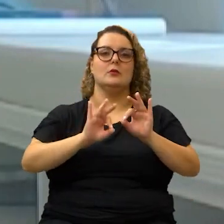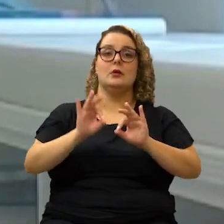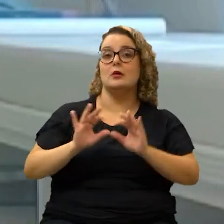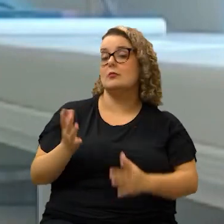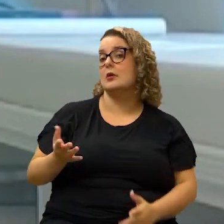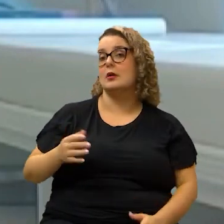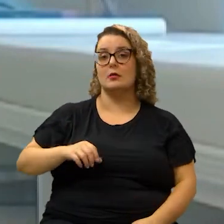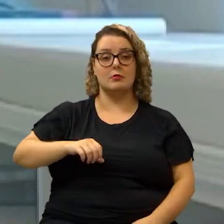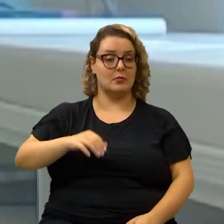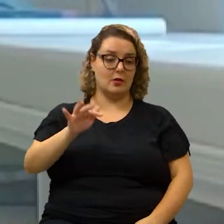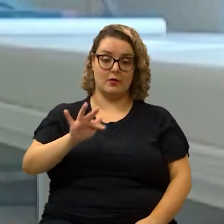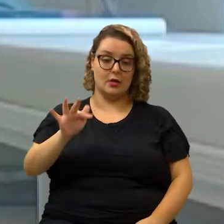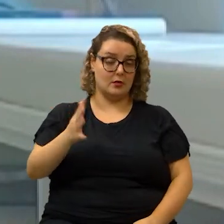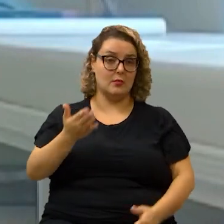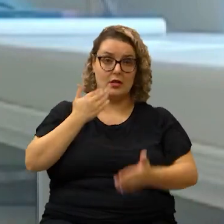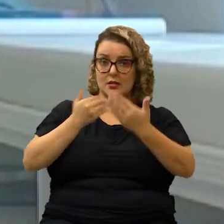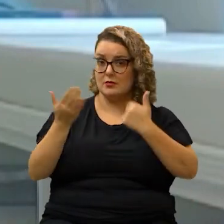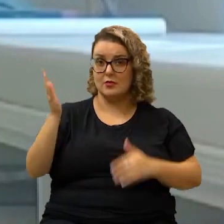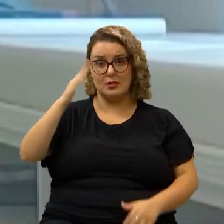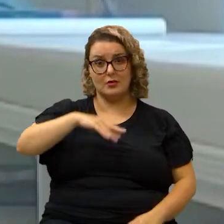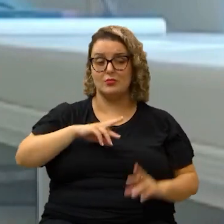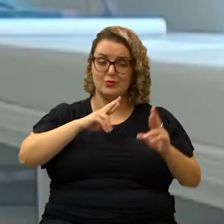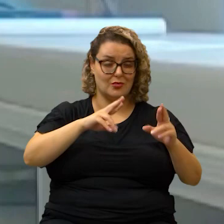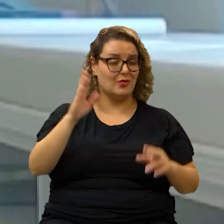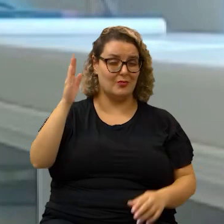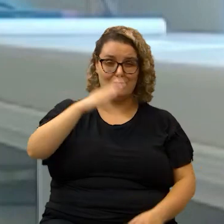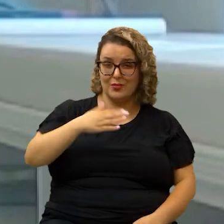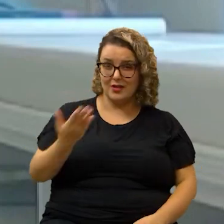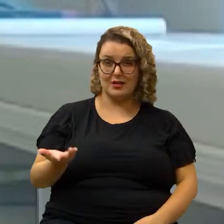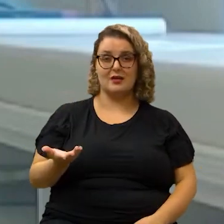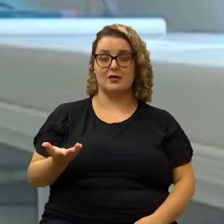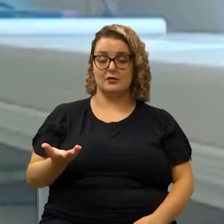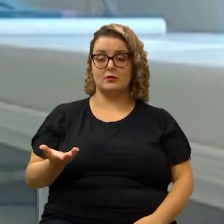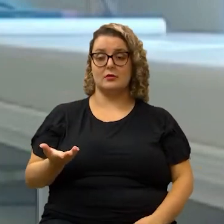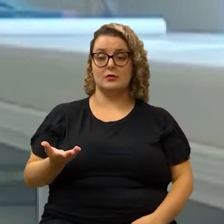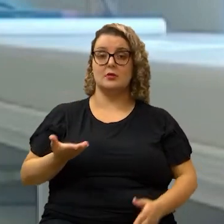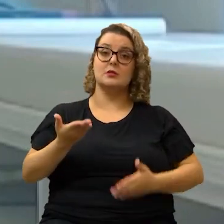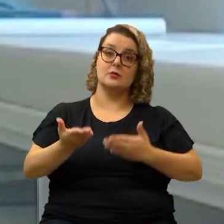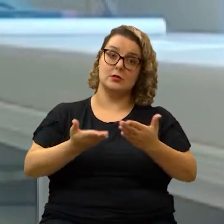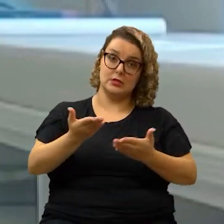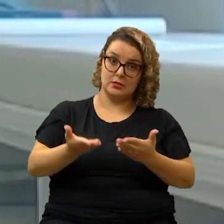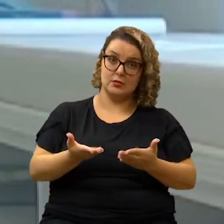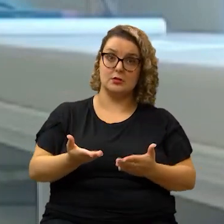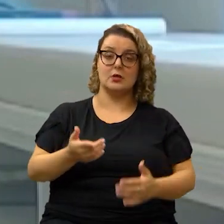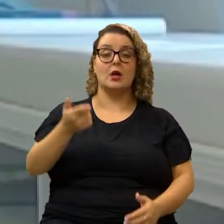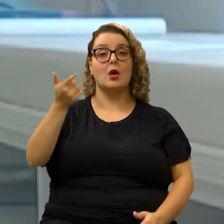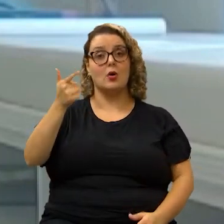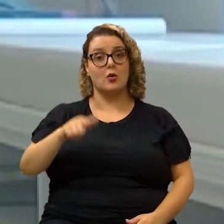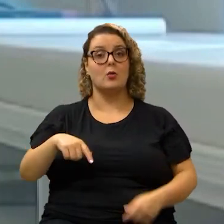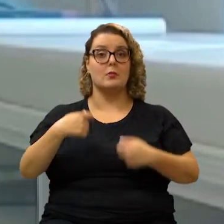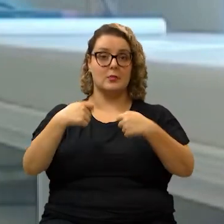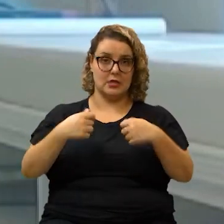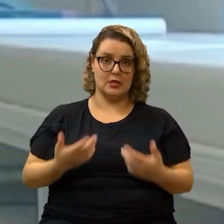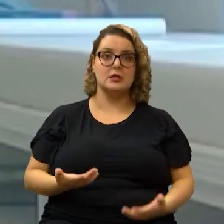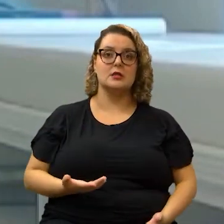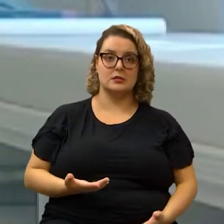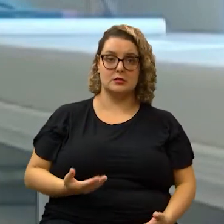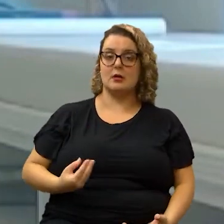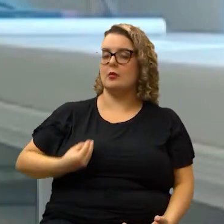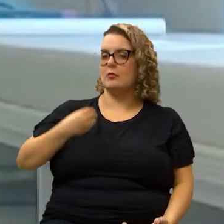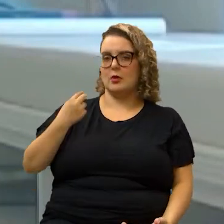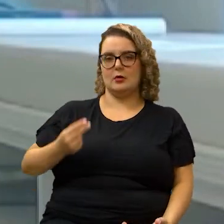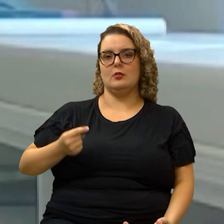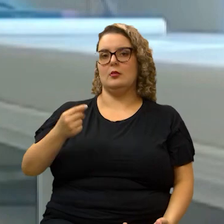que continuar para a vida toda. Hoje já se fala de 5.000 dias, não de 1.000, né? Está se